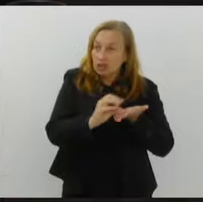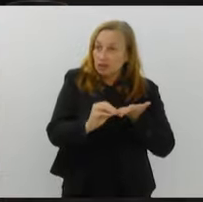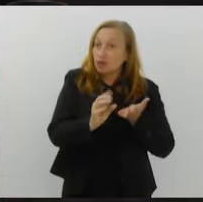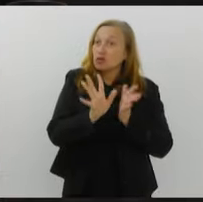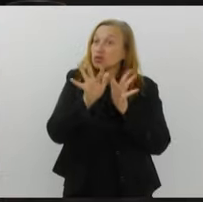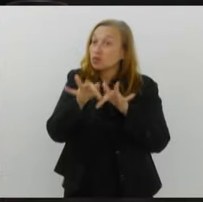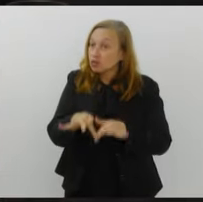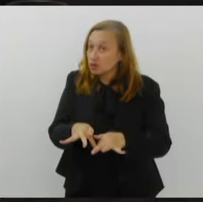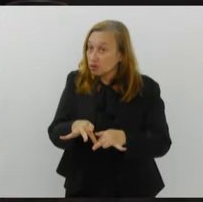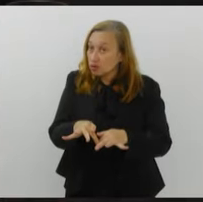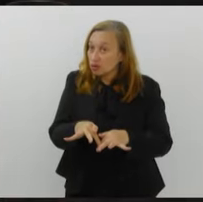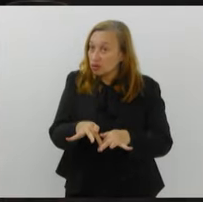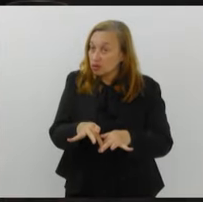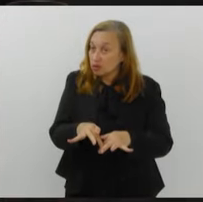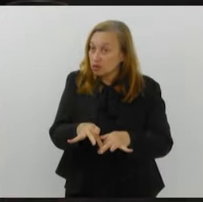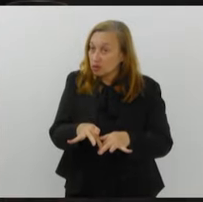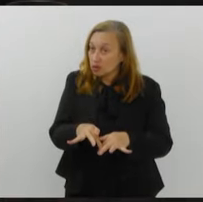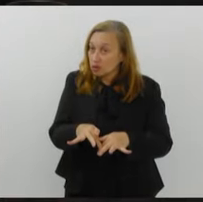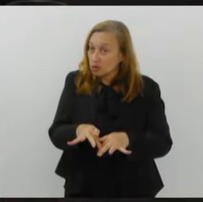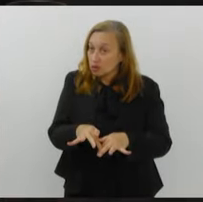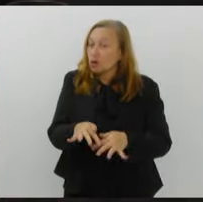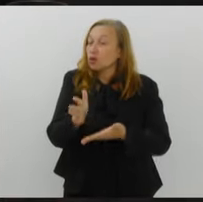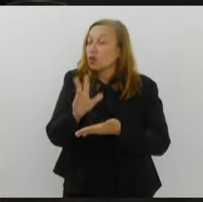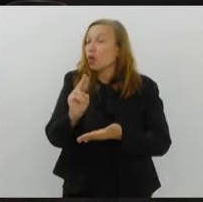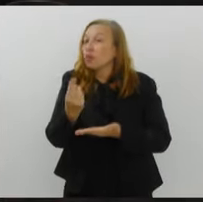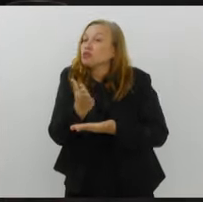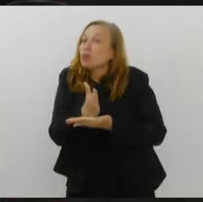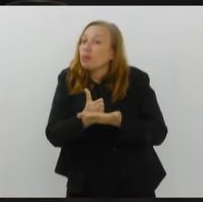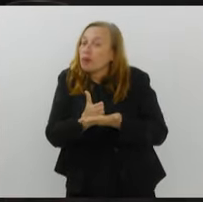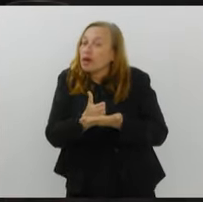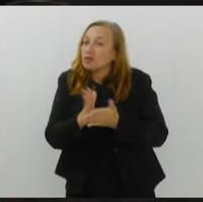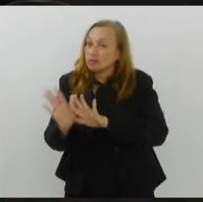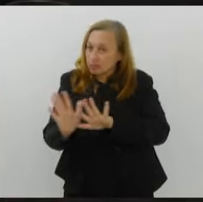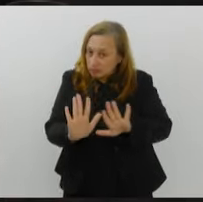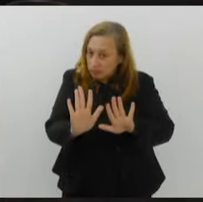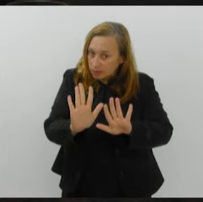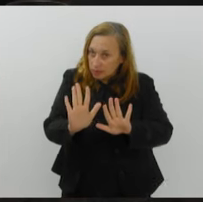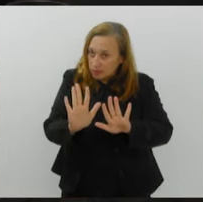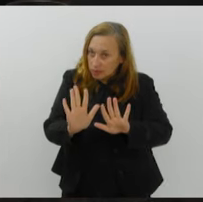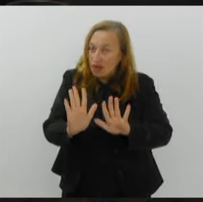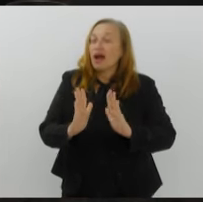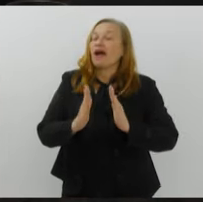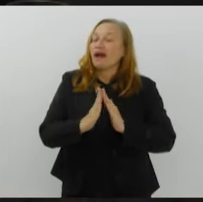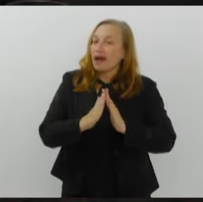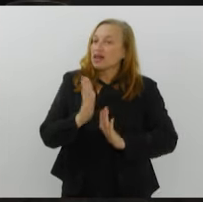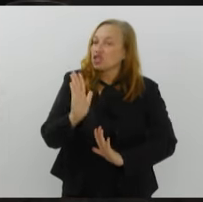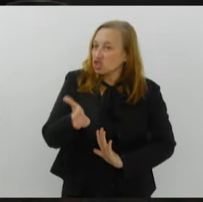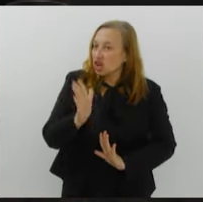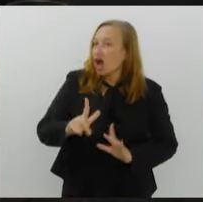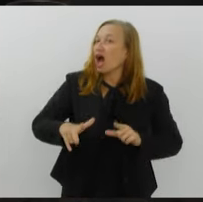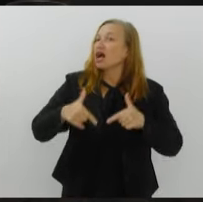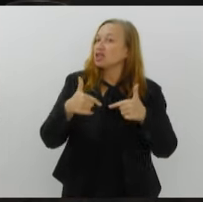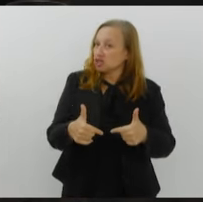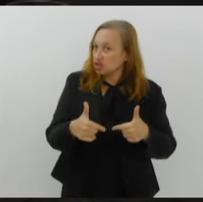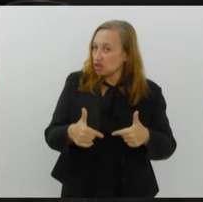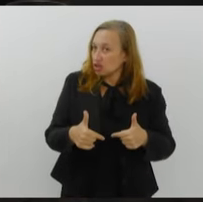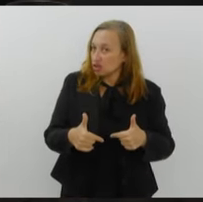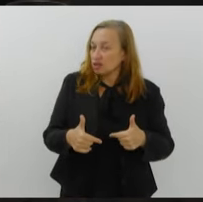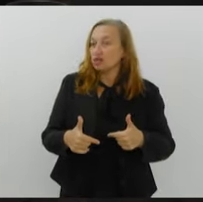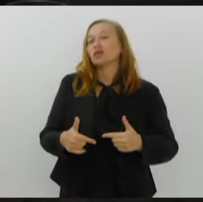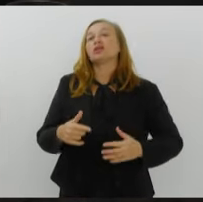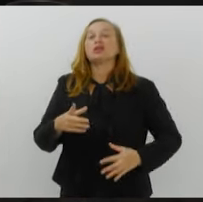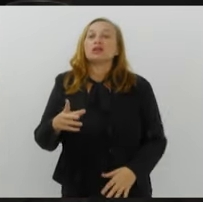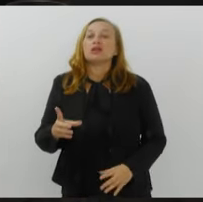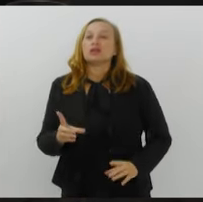final, ao final ou ao meio, a gente vai... a Casa já tomou providência através do Departamento